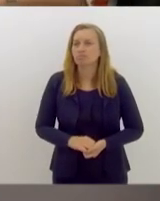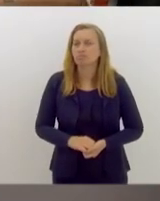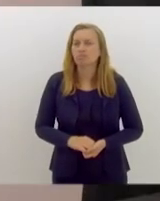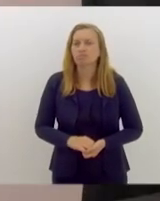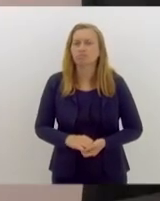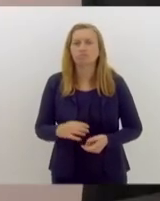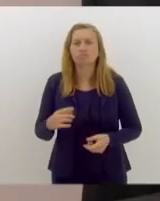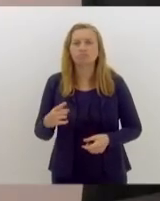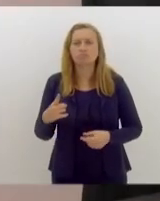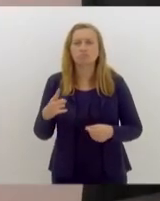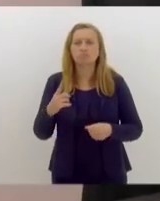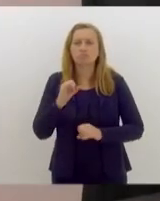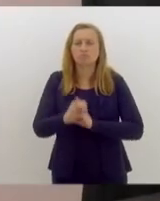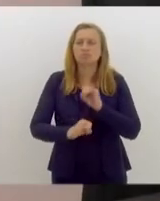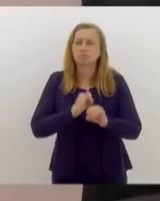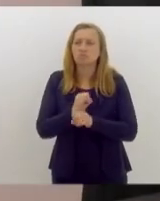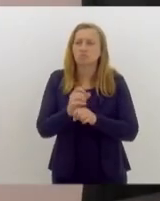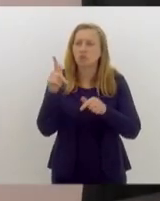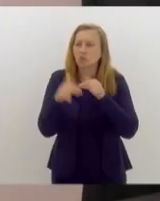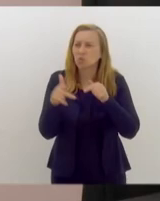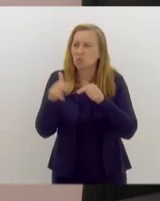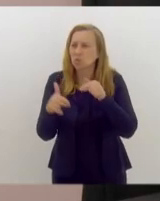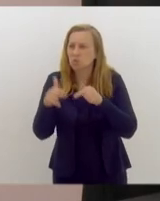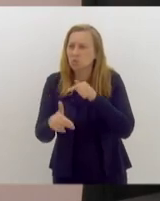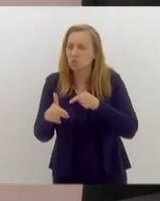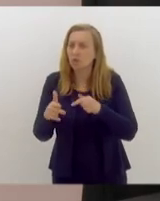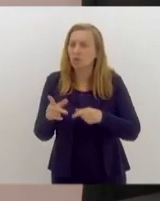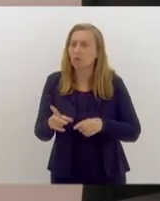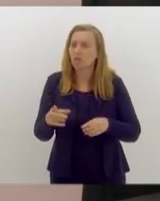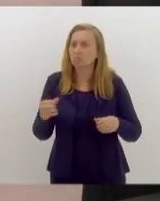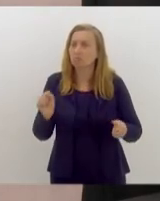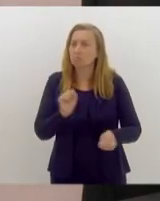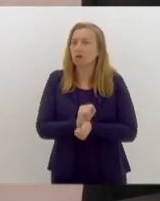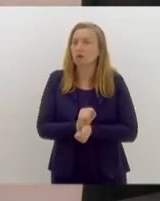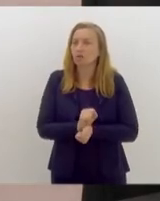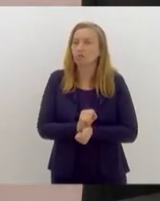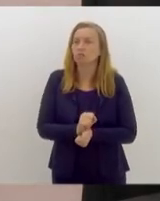Oi, Luciane, está falhando um pouco e agora ficou mudo.